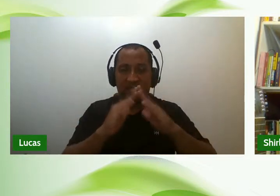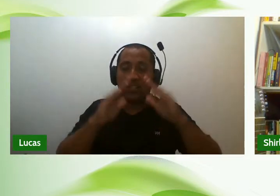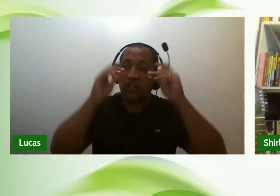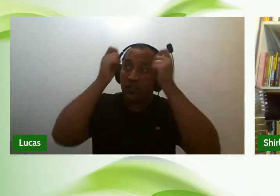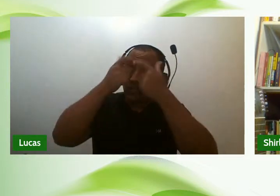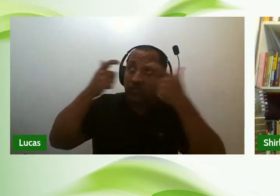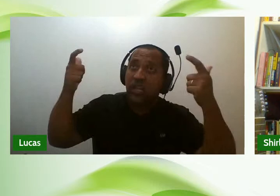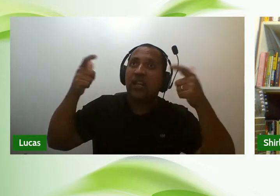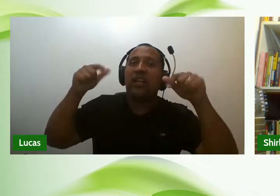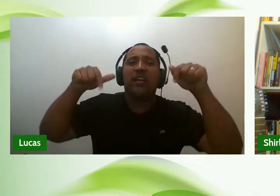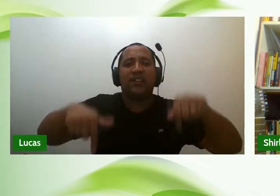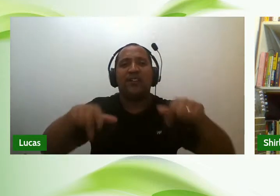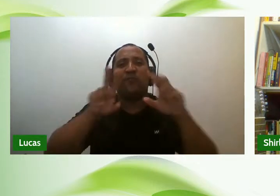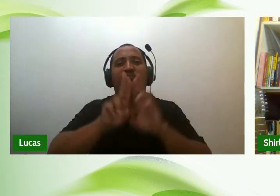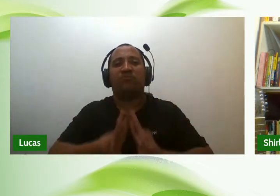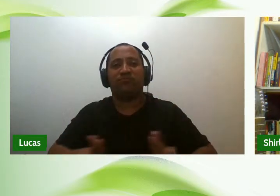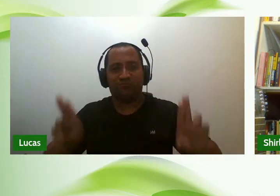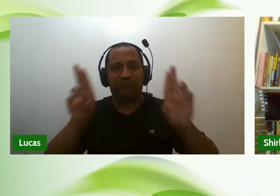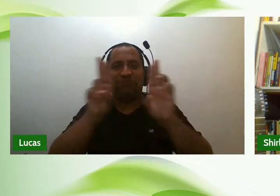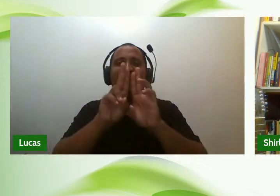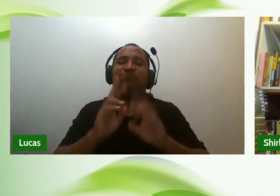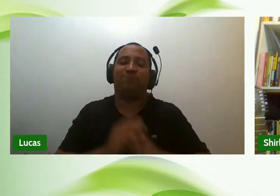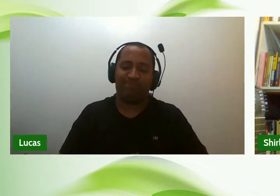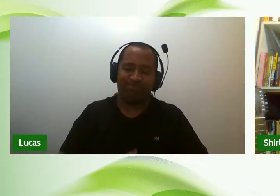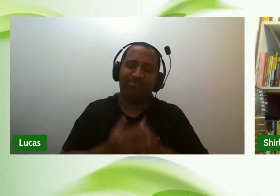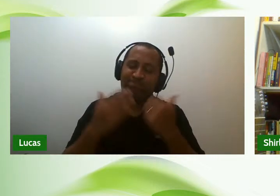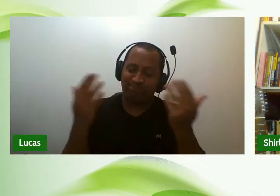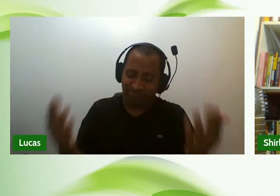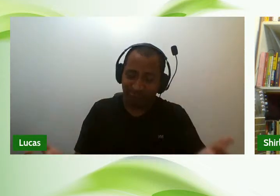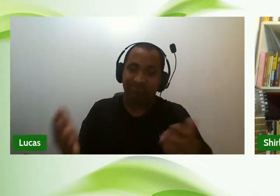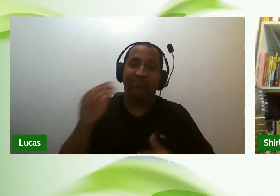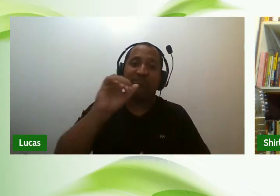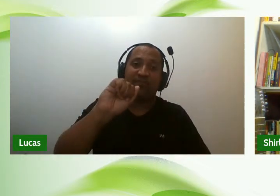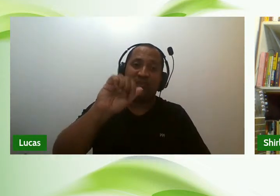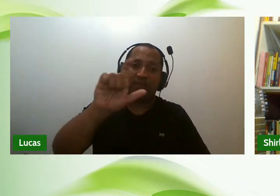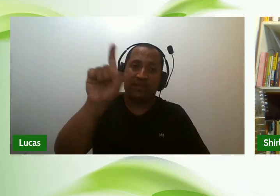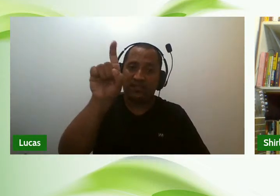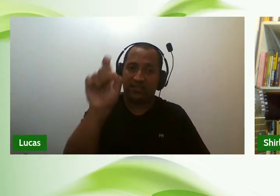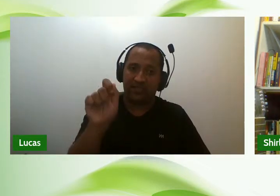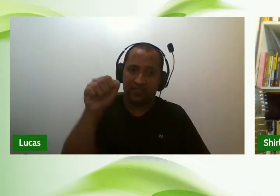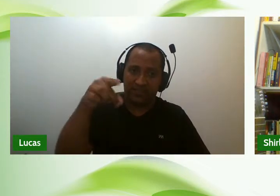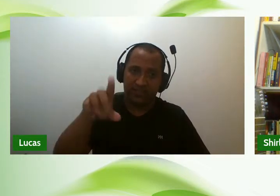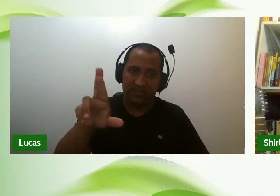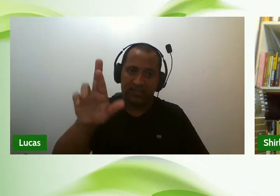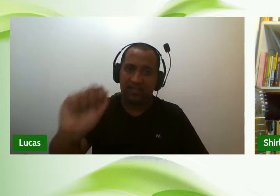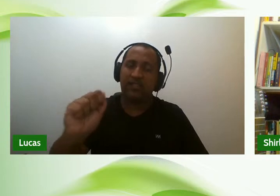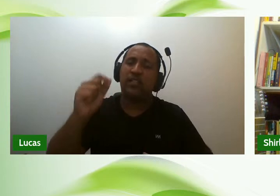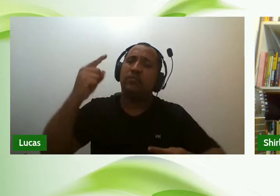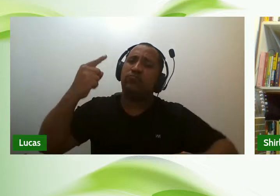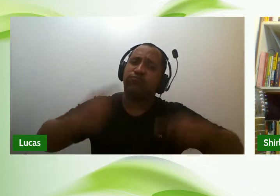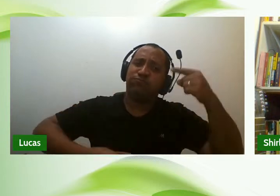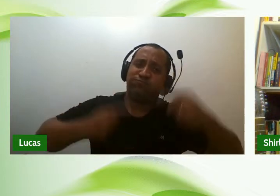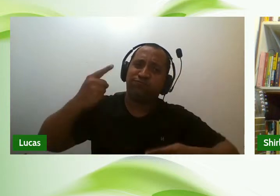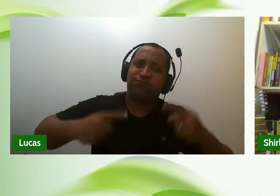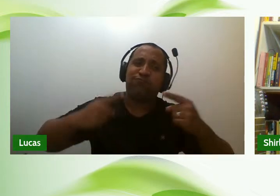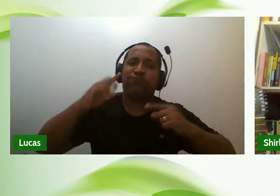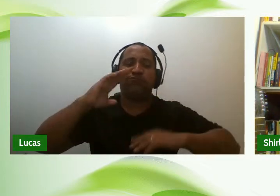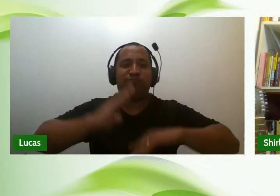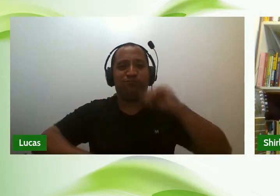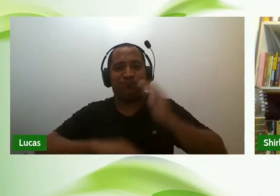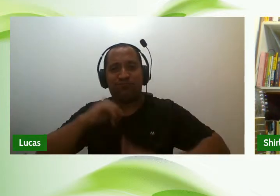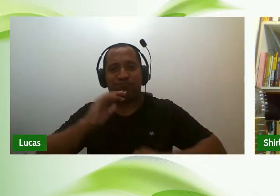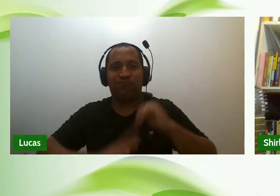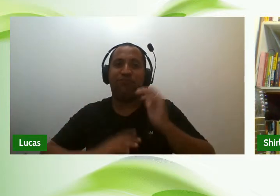a universidade. Então, Alexandra, trazer essa discussão dessa habilidade,